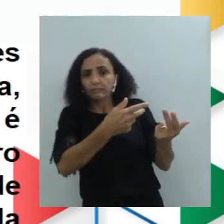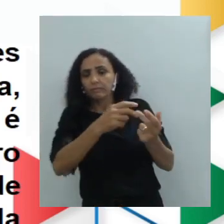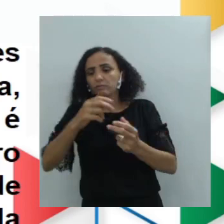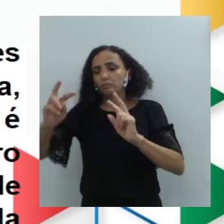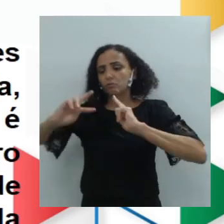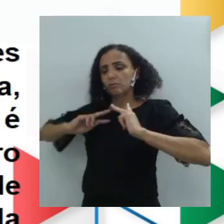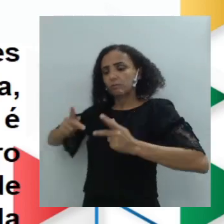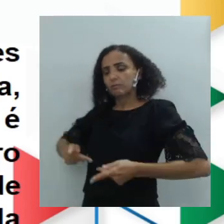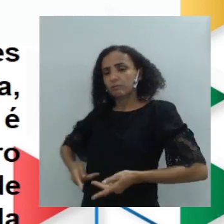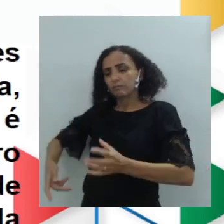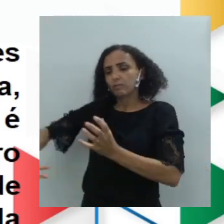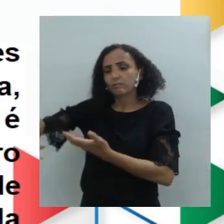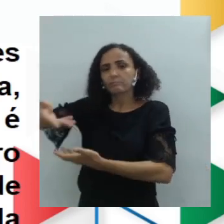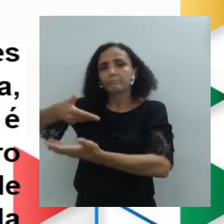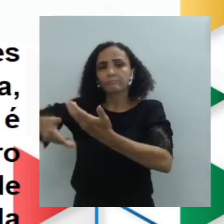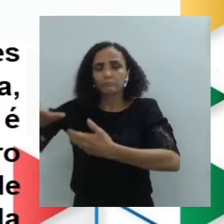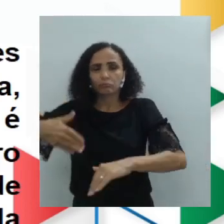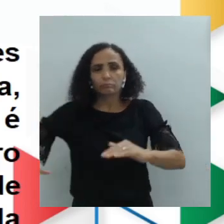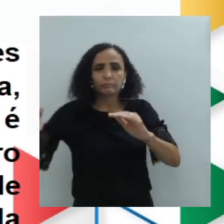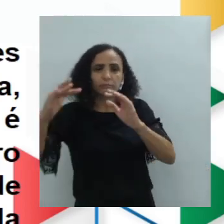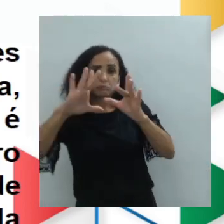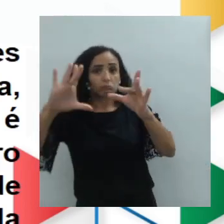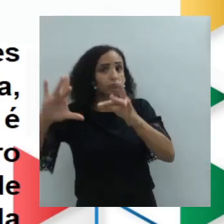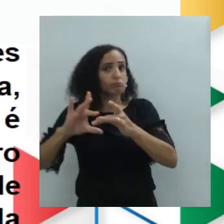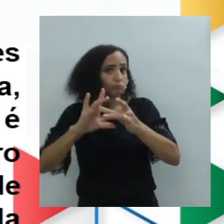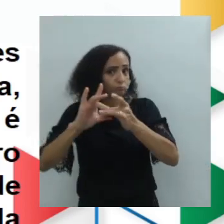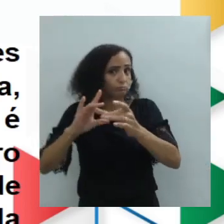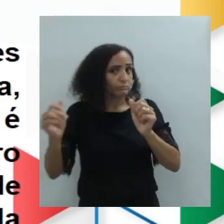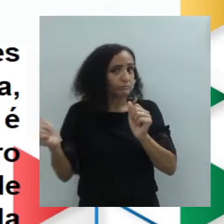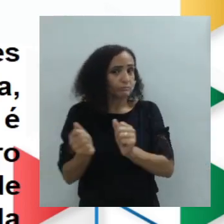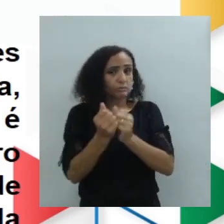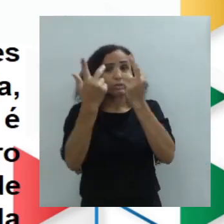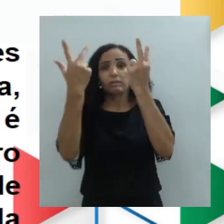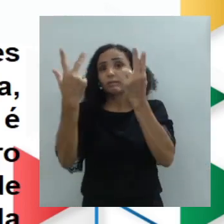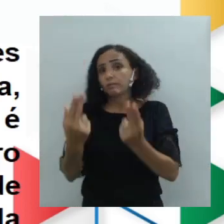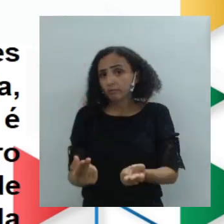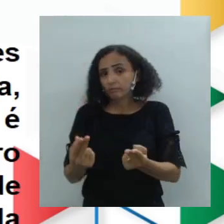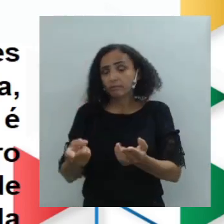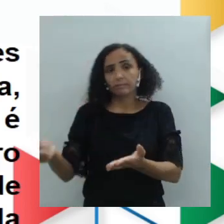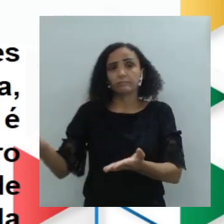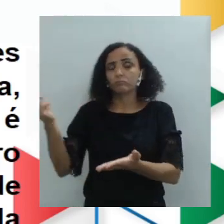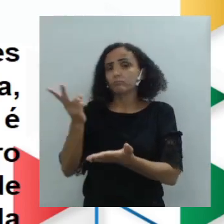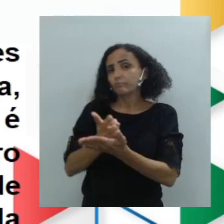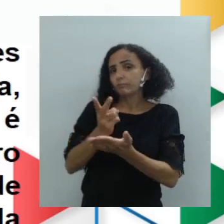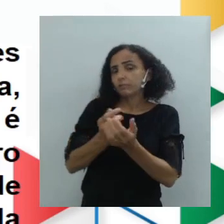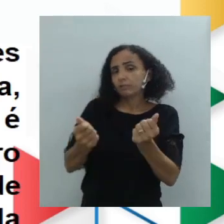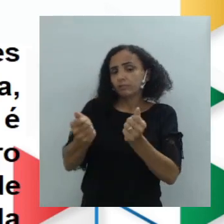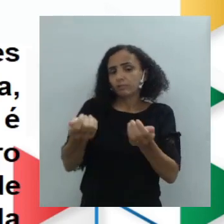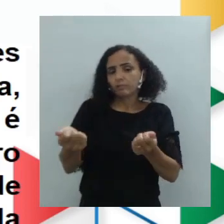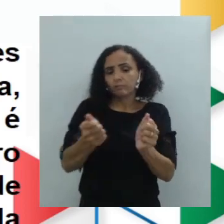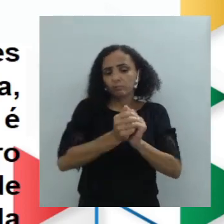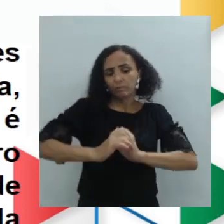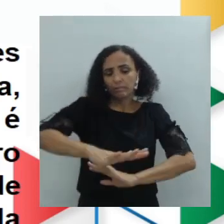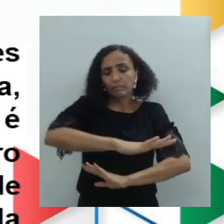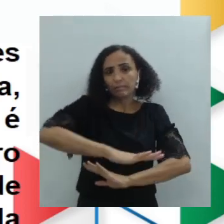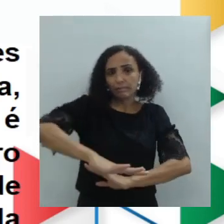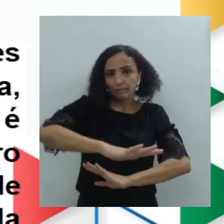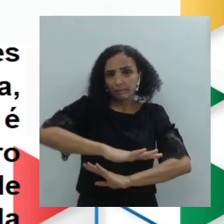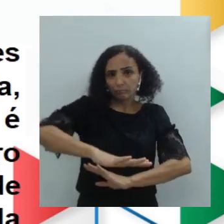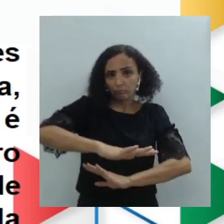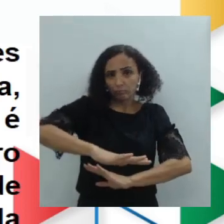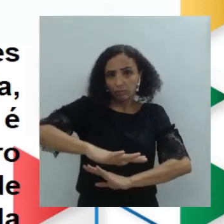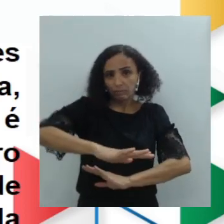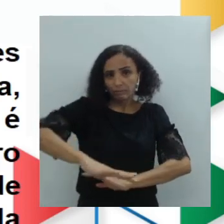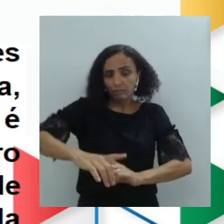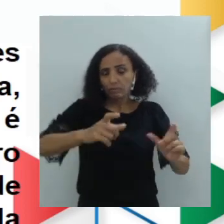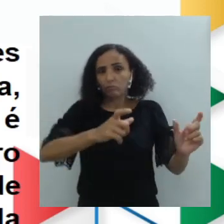um ambiente, tá certo? O conjunto de organismos da mesma espécie interagindo entre si e que habitam uma região especificada em uma